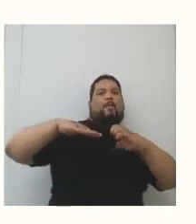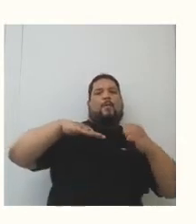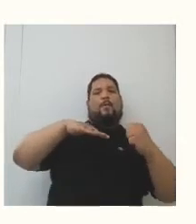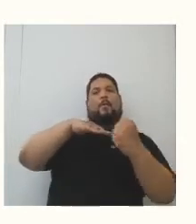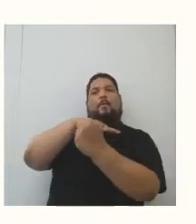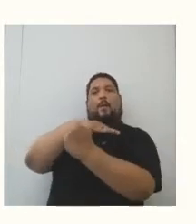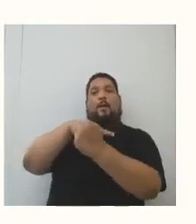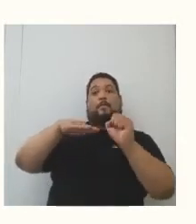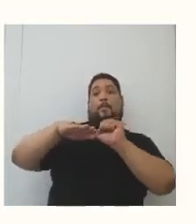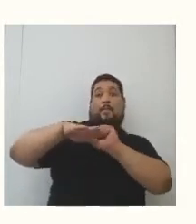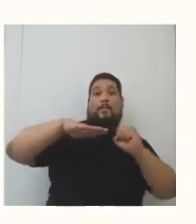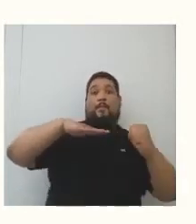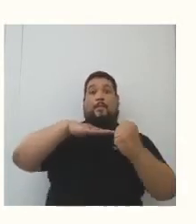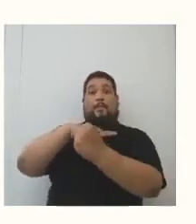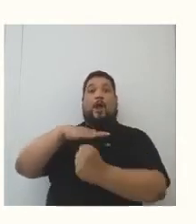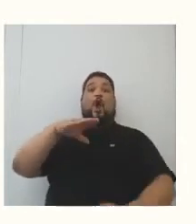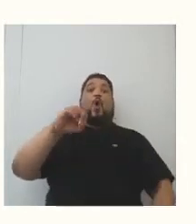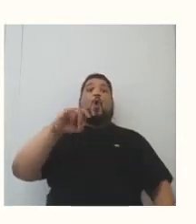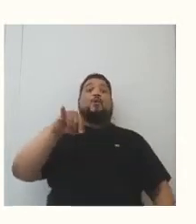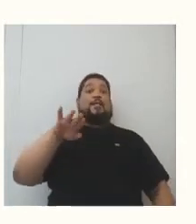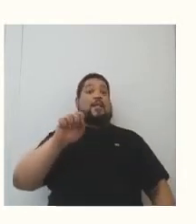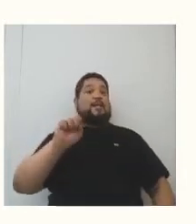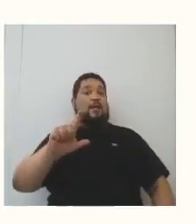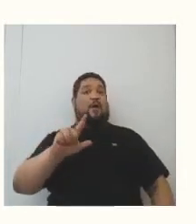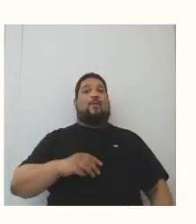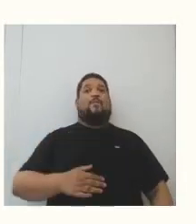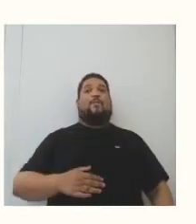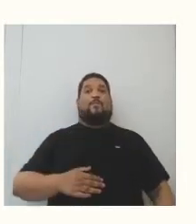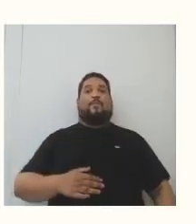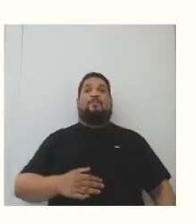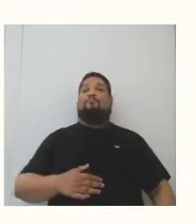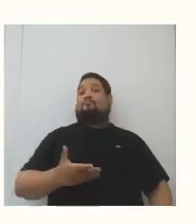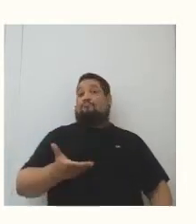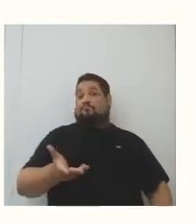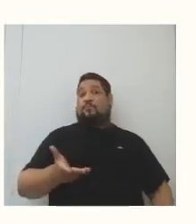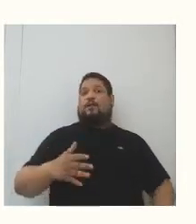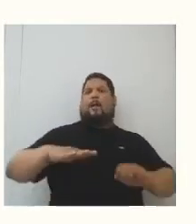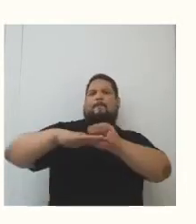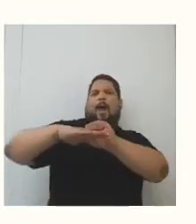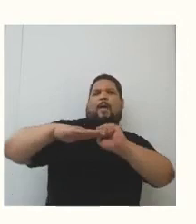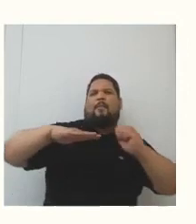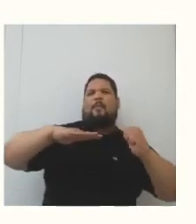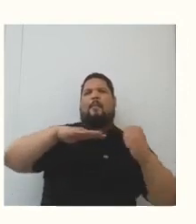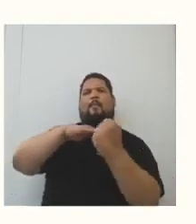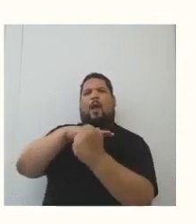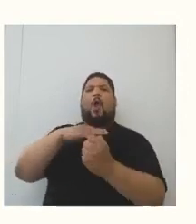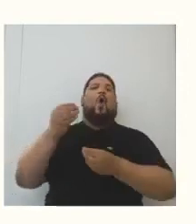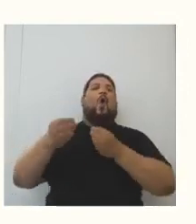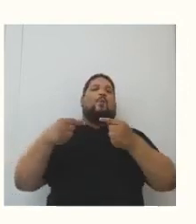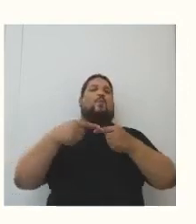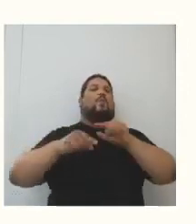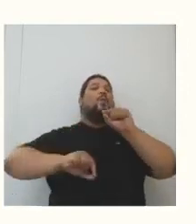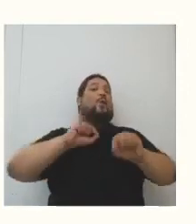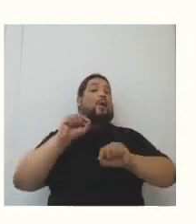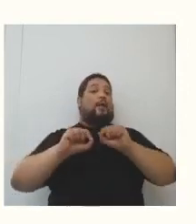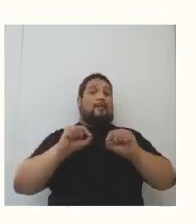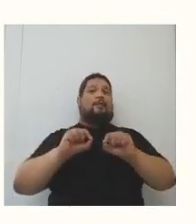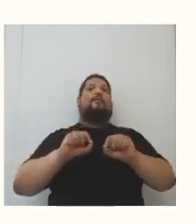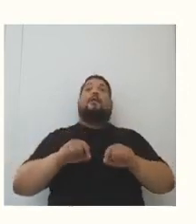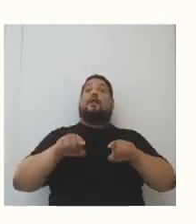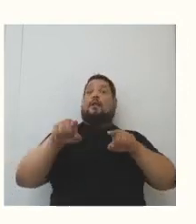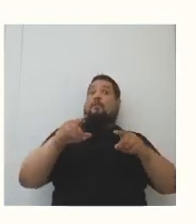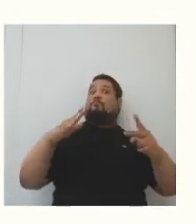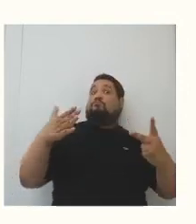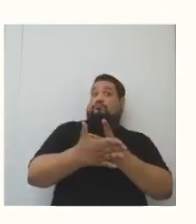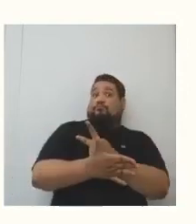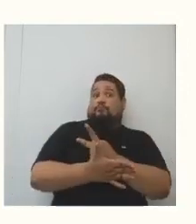continental. Tudo bem? O bloqueio continental. E, gente, no momento que nós temos aí o famoso bloqueio continental,